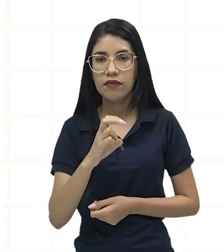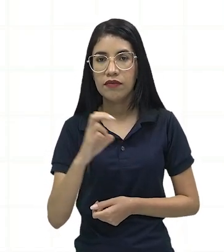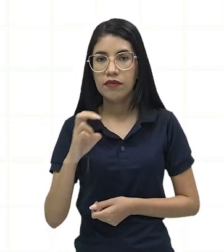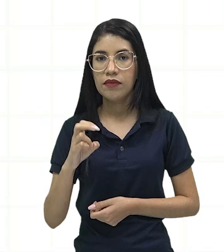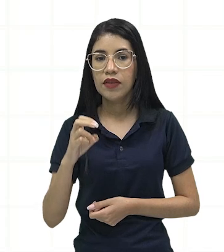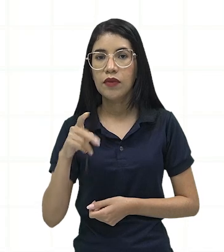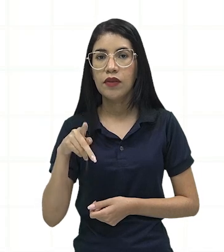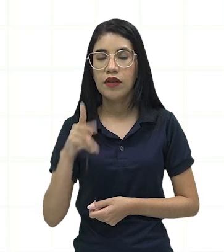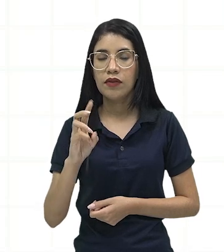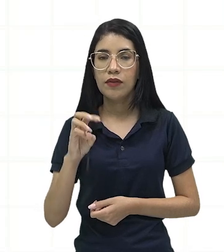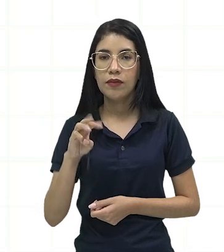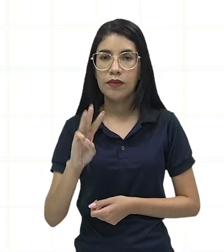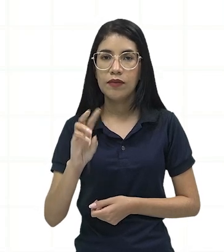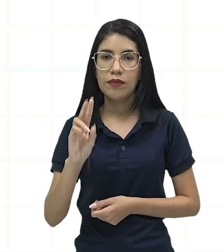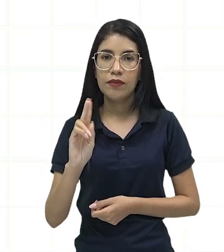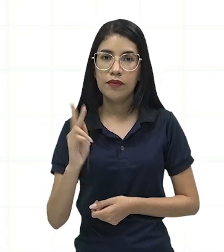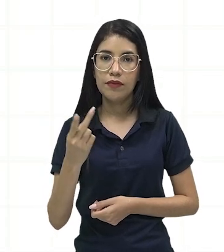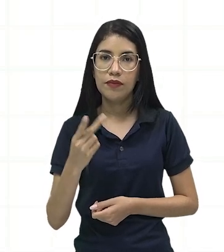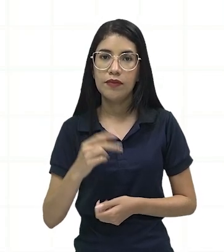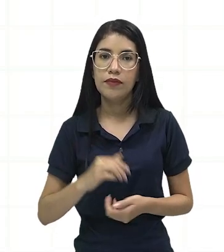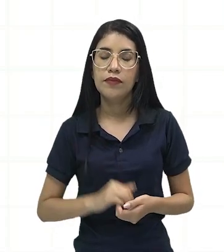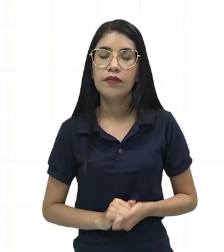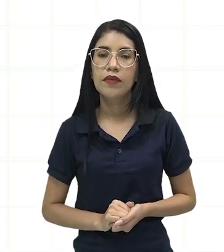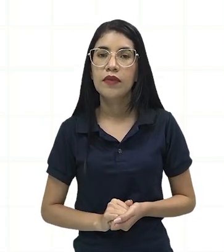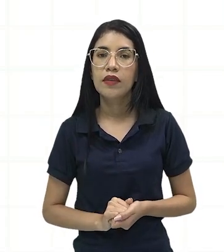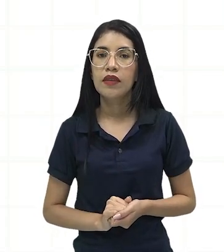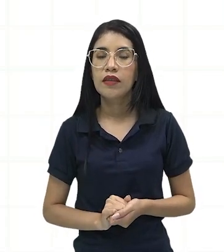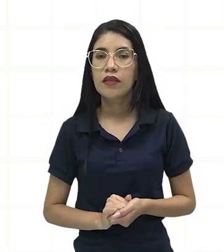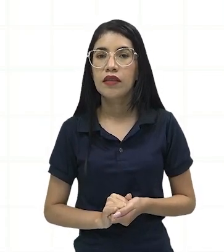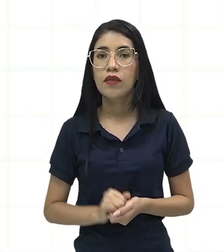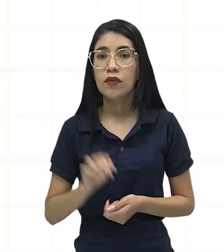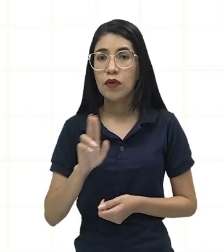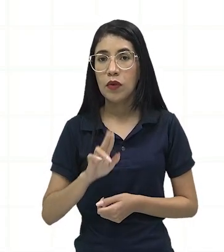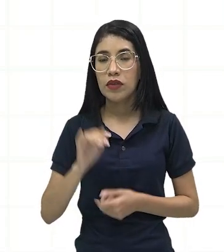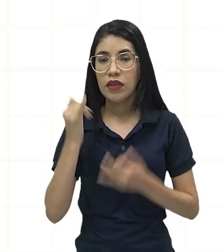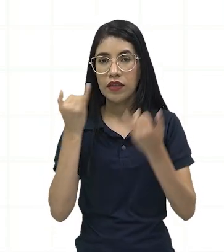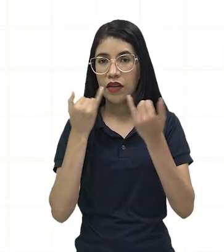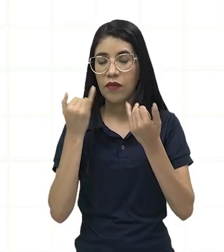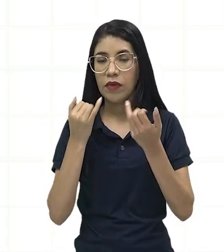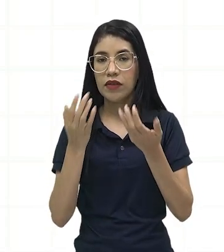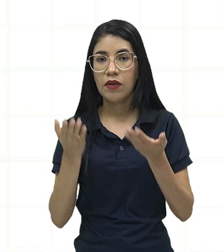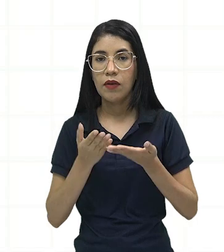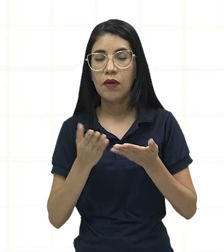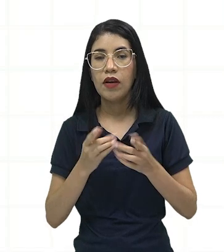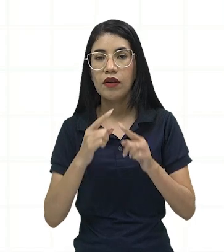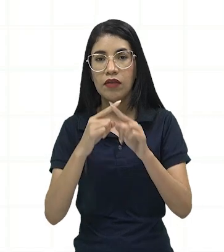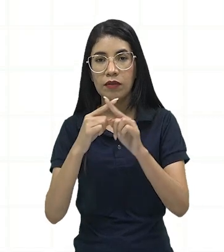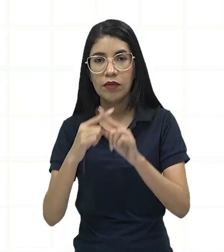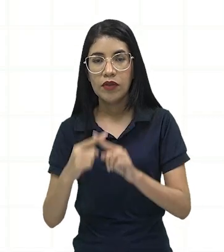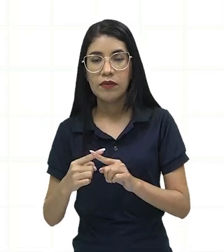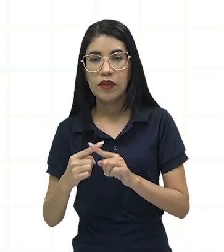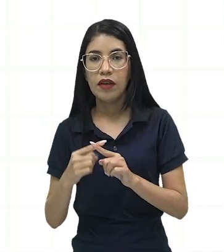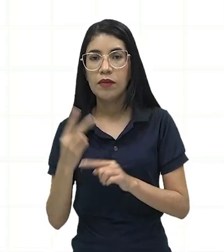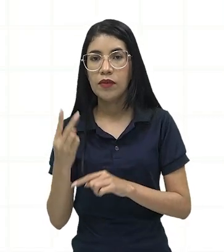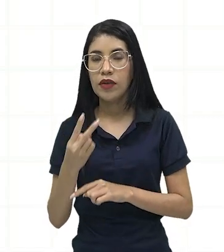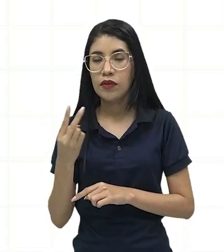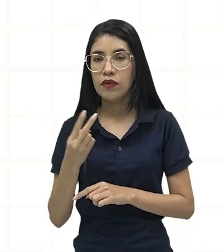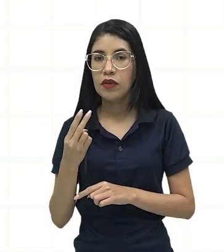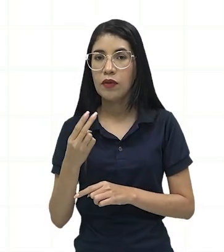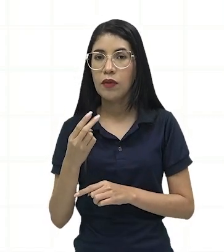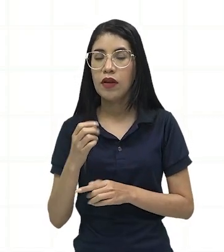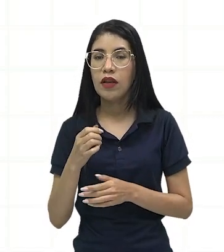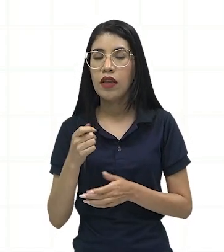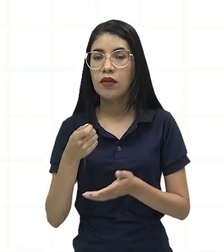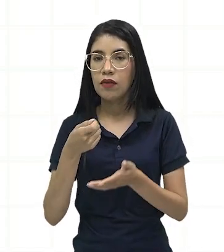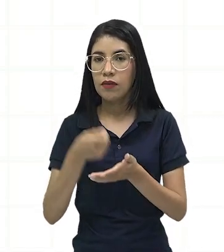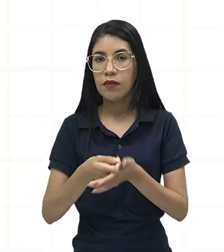17,55 kWh. O que eu vou fazer com essa informação? Vou multiplicar aqui pelo valor da tarifa. Qual é o valor da